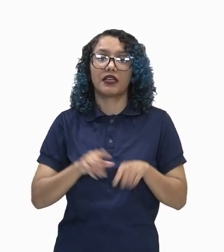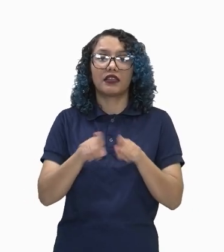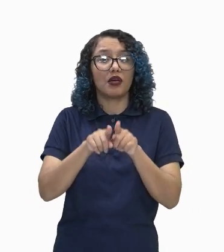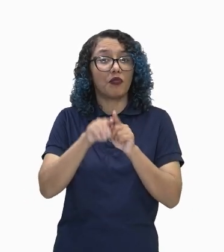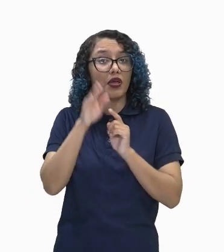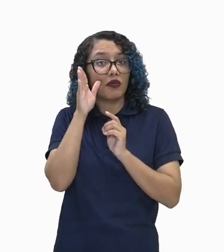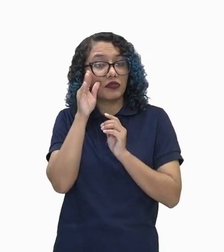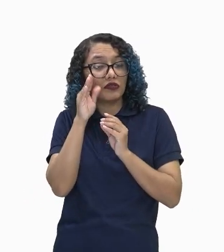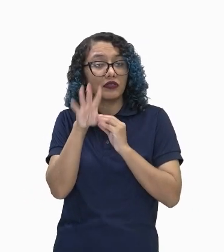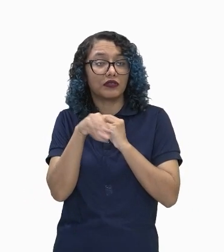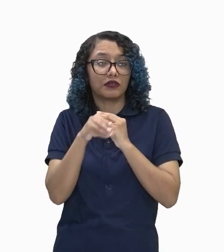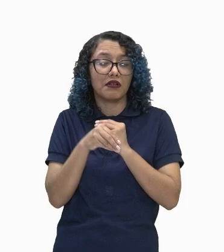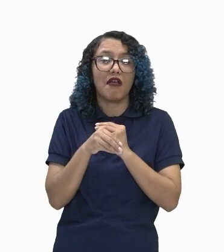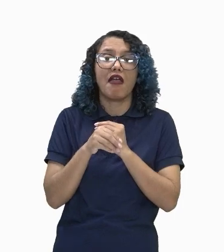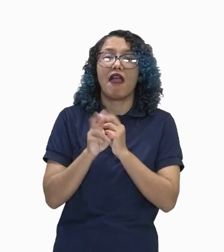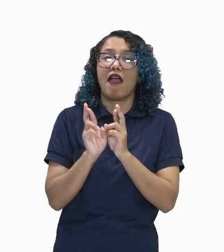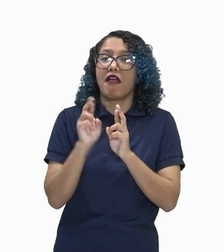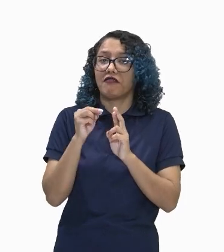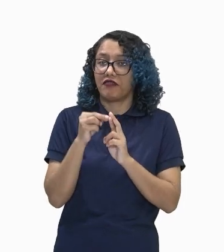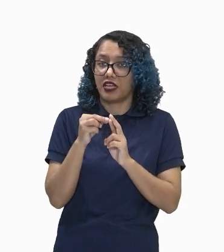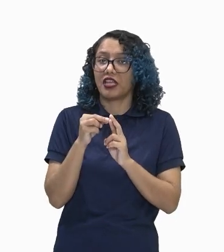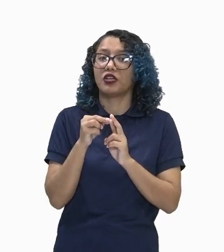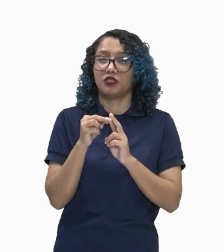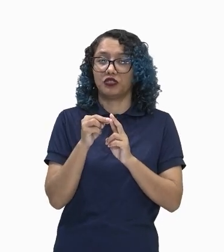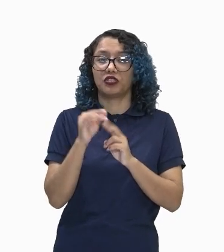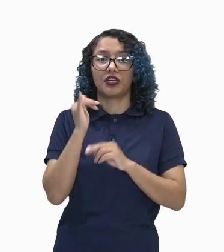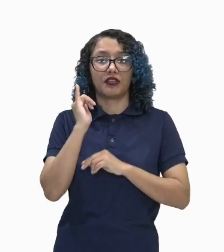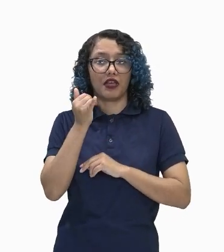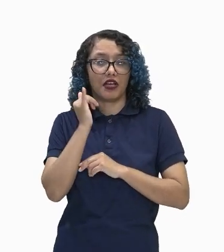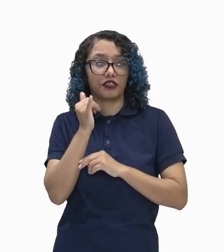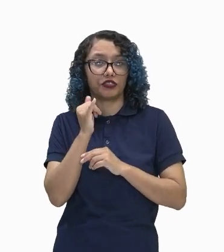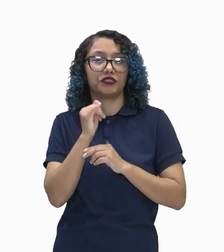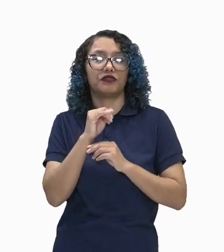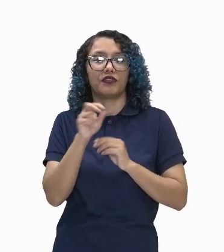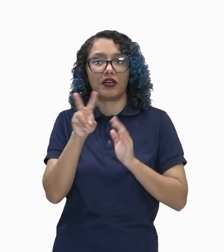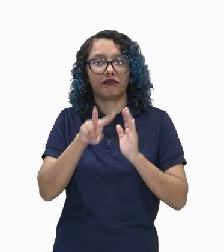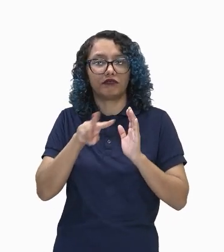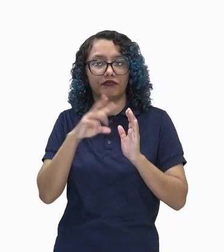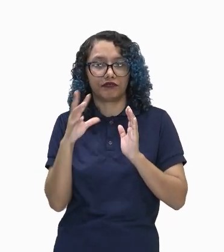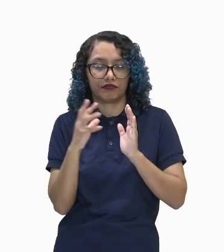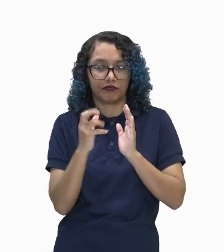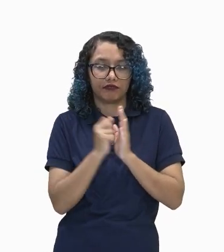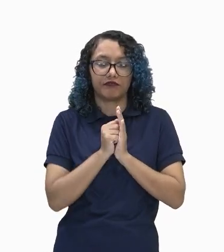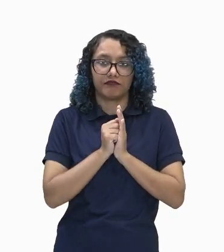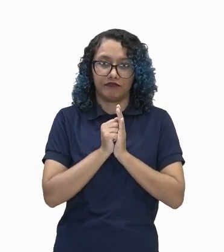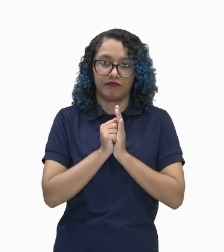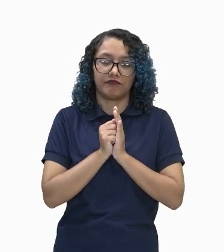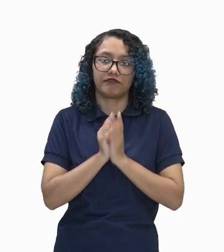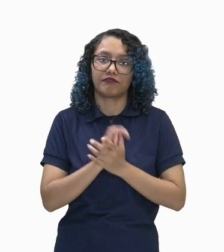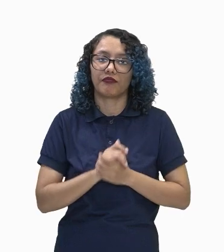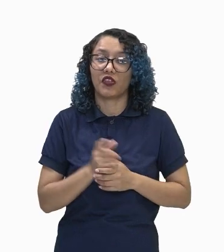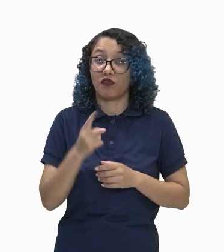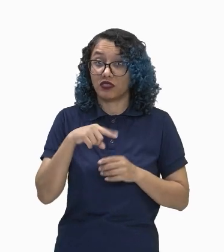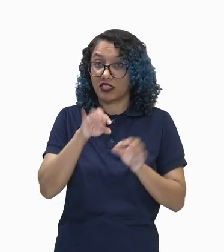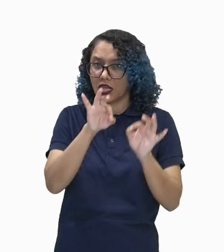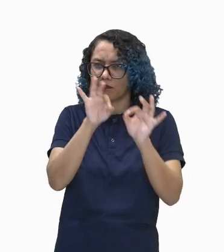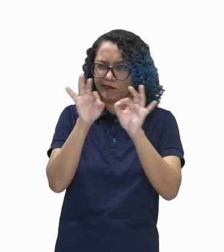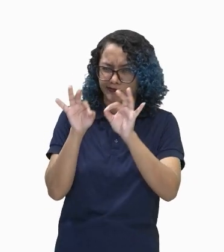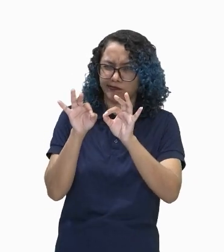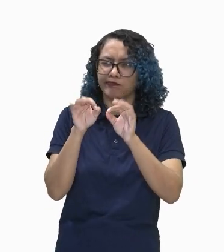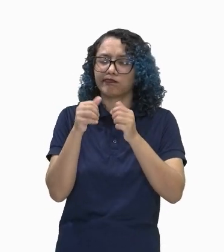impressões e as suas observações sobre a narrativa audiovisual a qual você está assistindo,